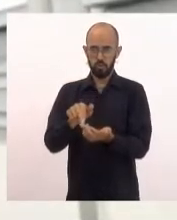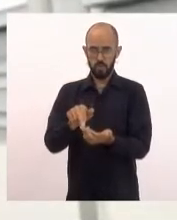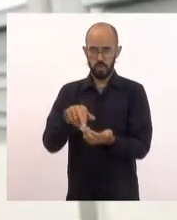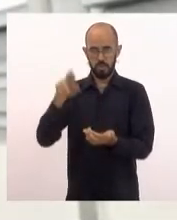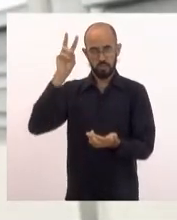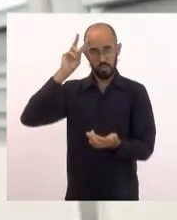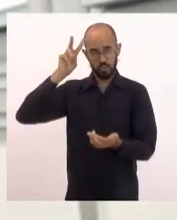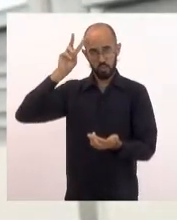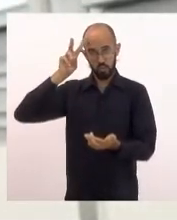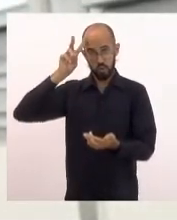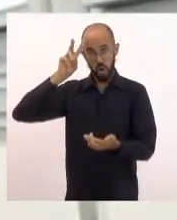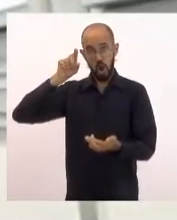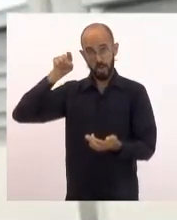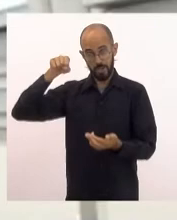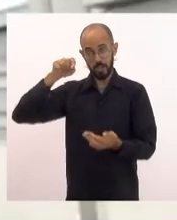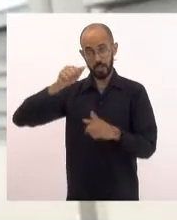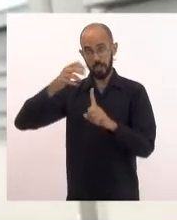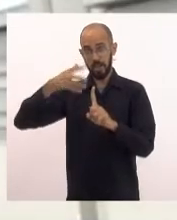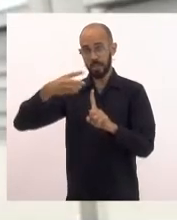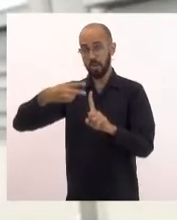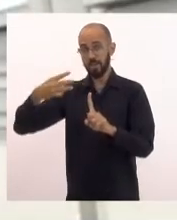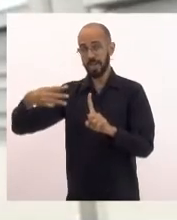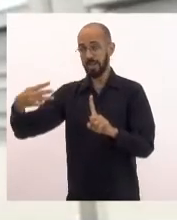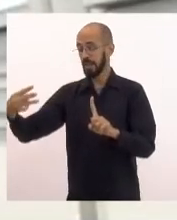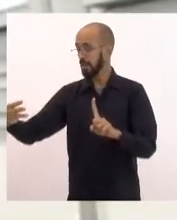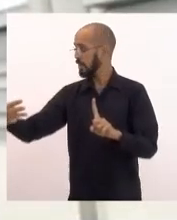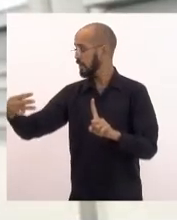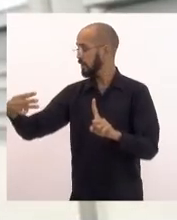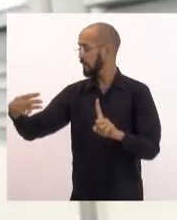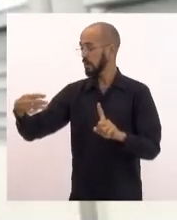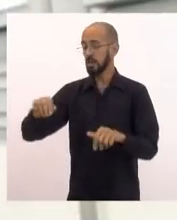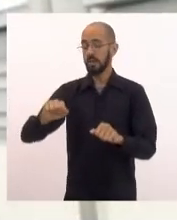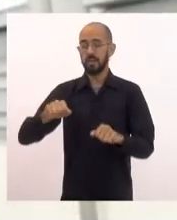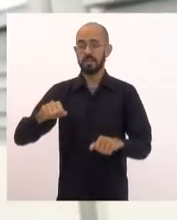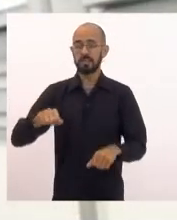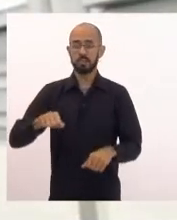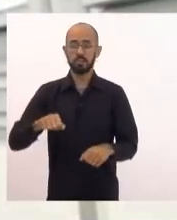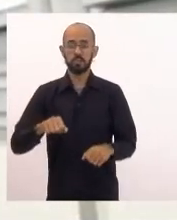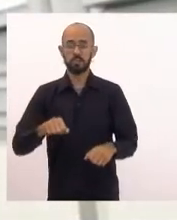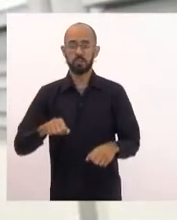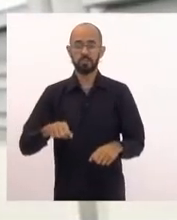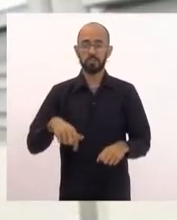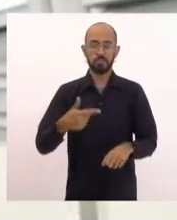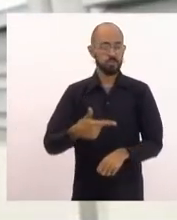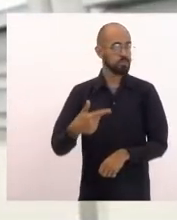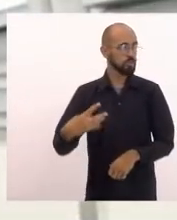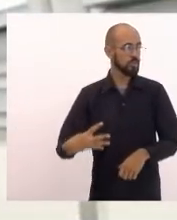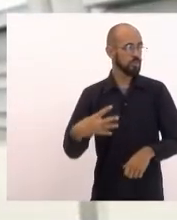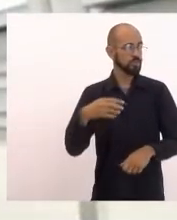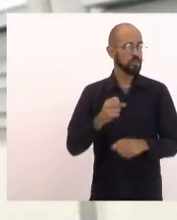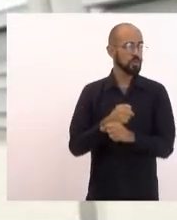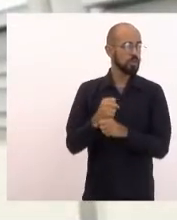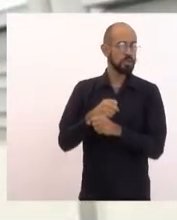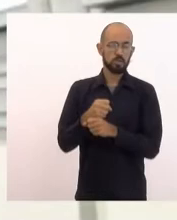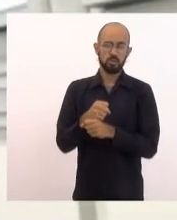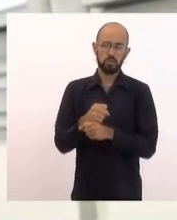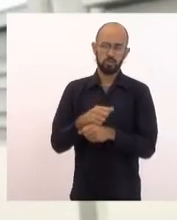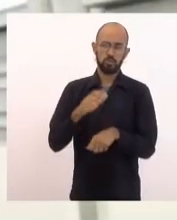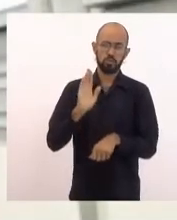histórico ali na Maré, que tem uma atuação de mais de... que se completa 24 anos, uma atuação de mais de 20